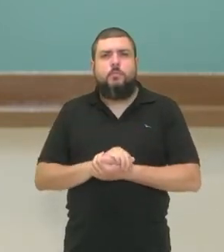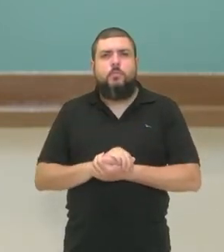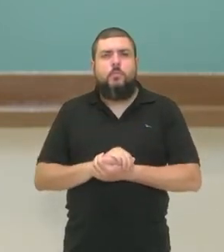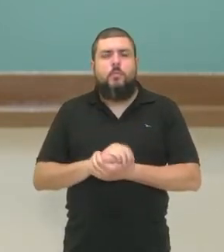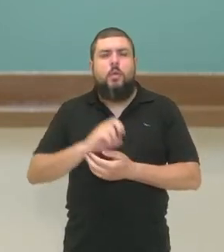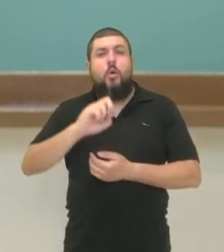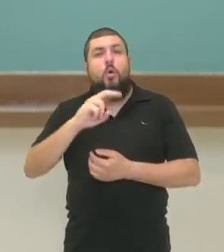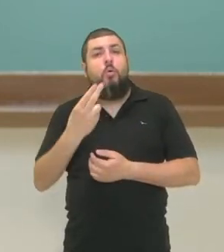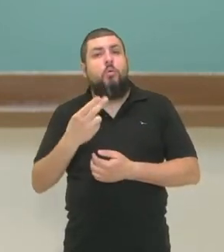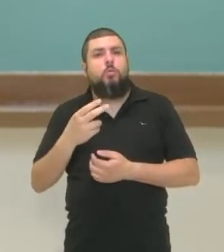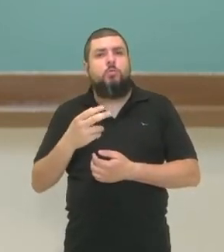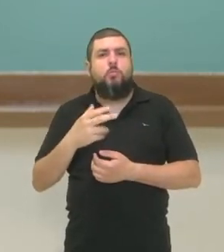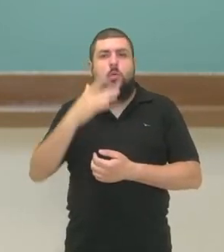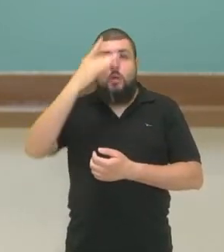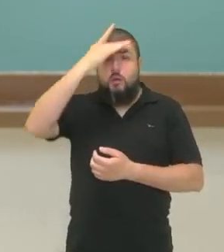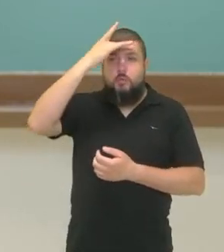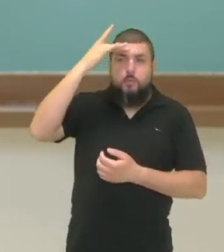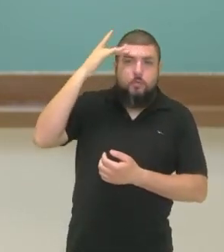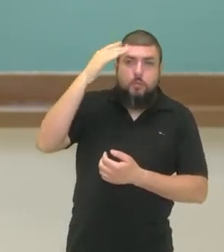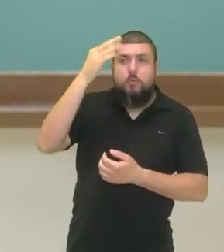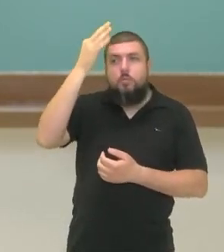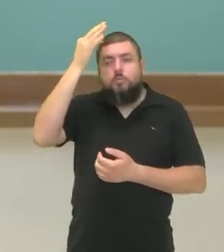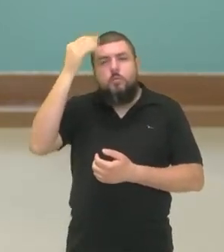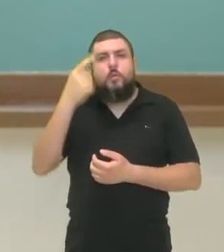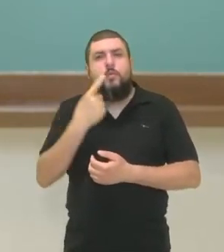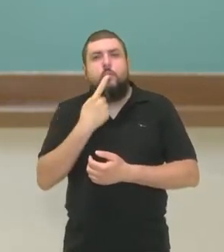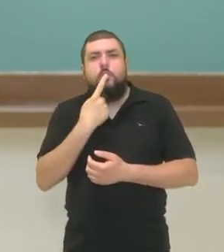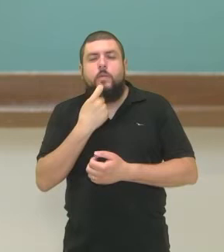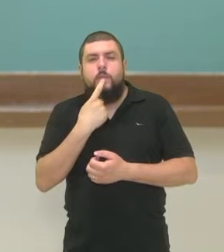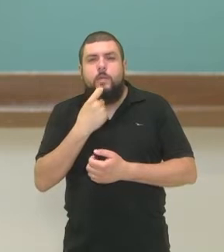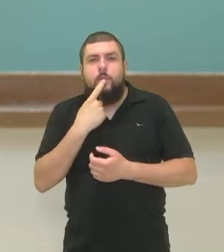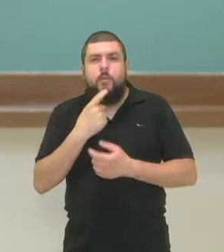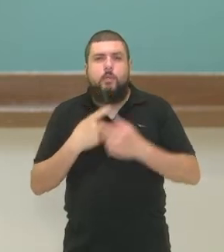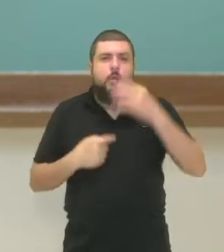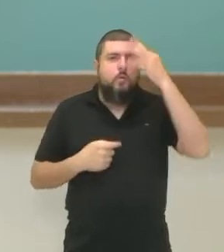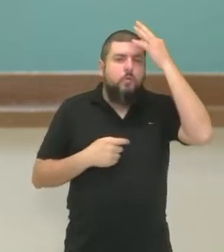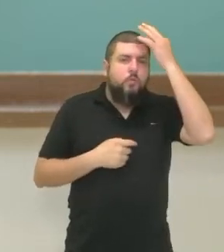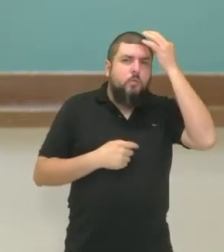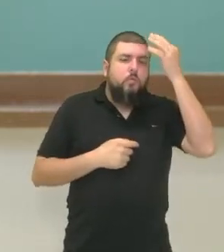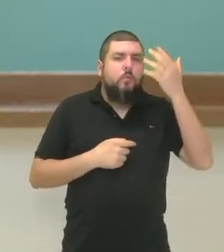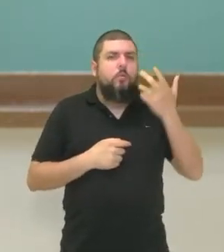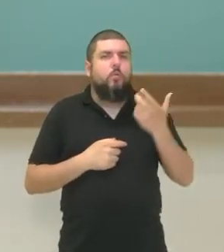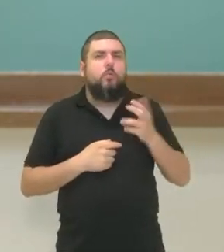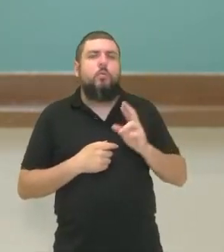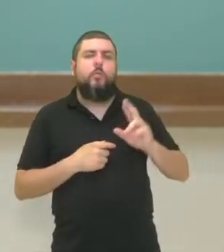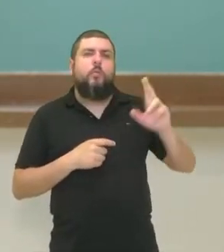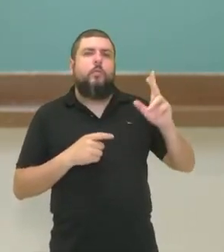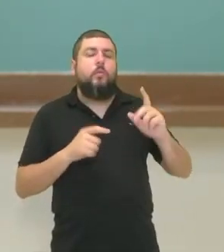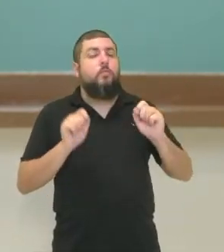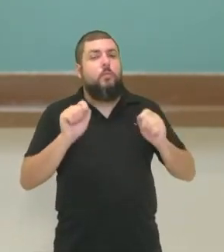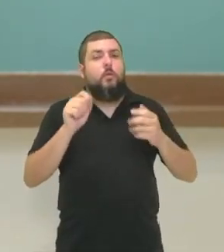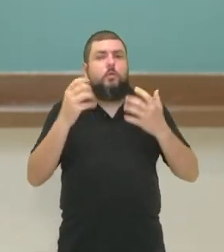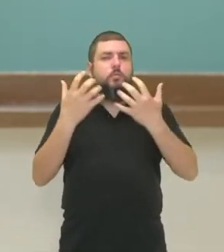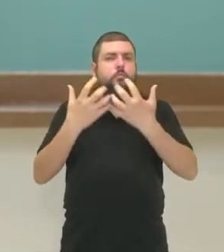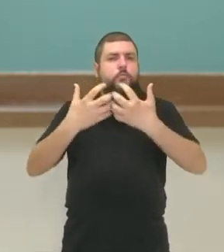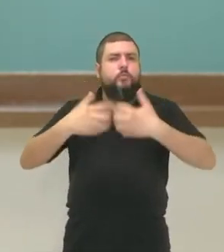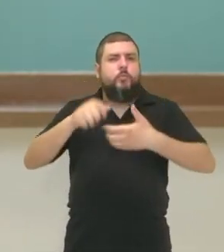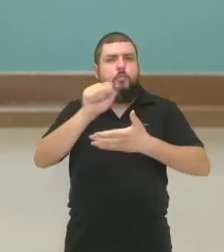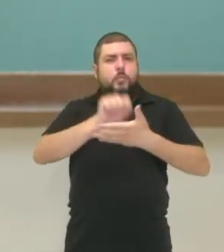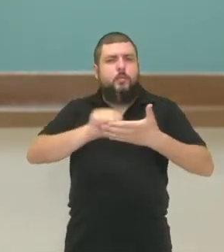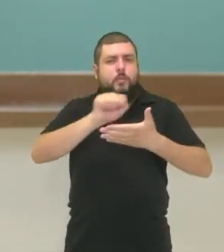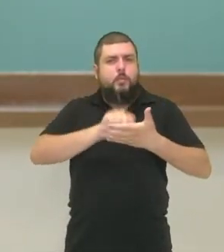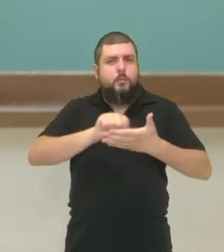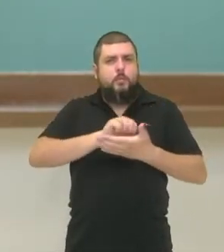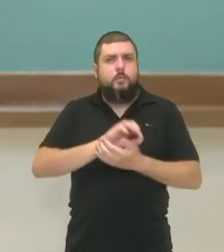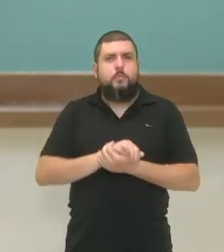outra pessoa ter também o cabelo vermelho pode ser o momento de uma crônica. A reflexão sobre